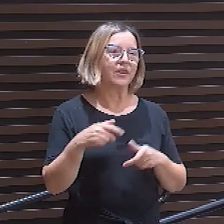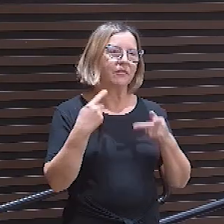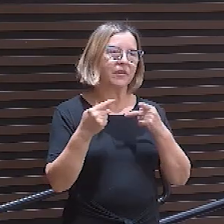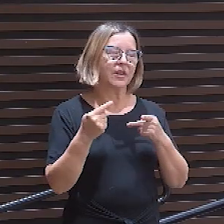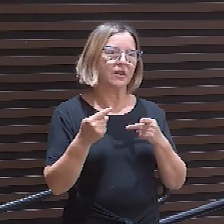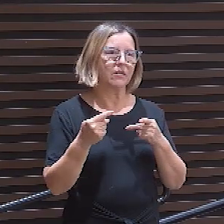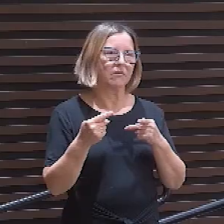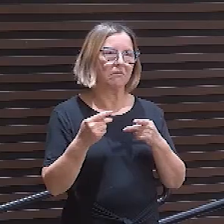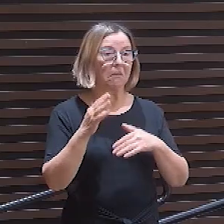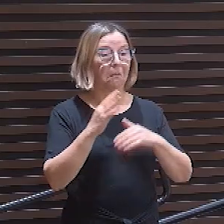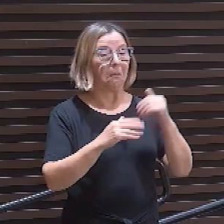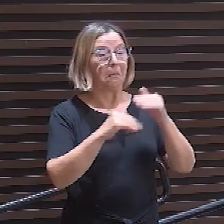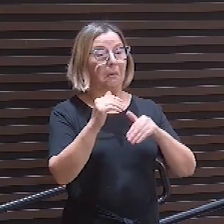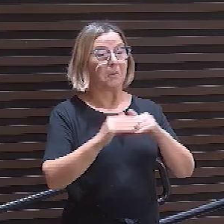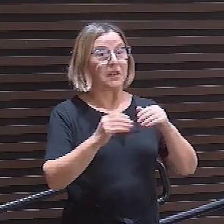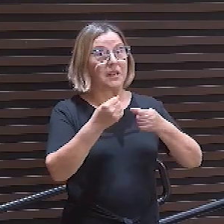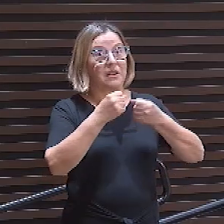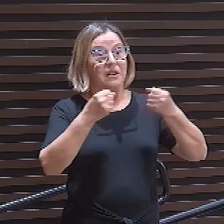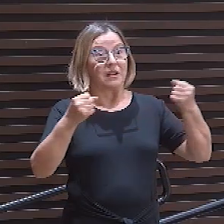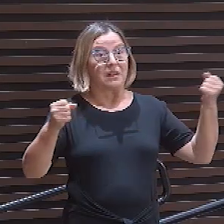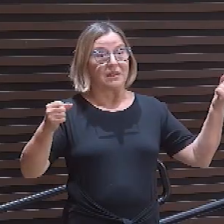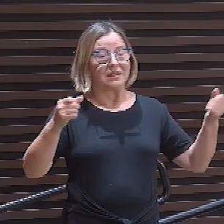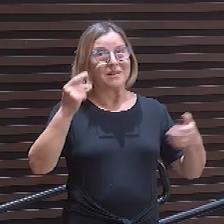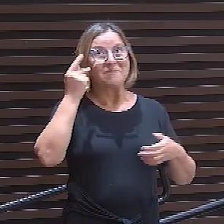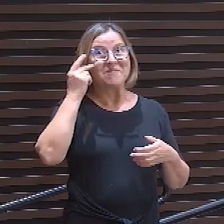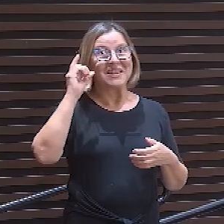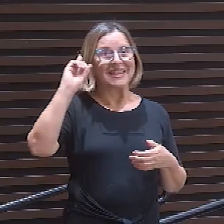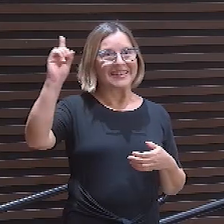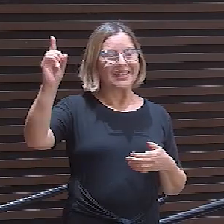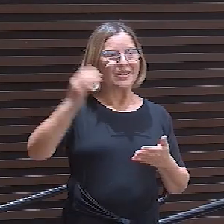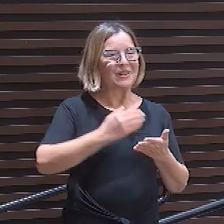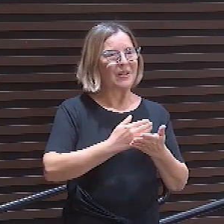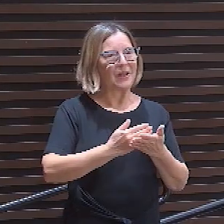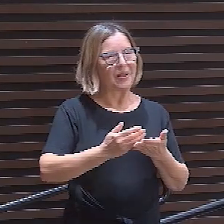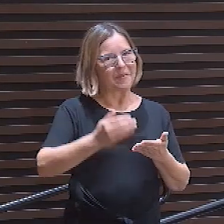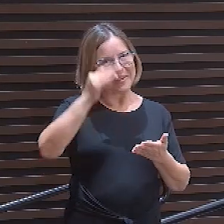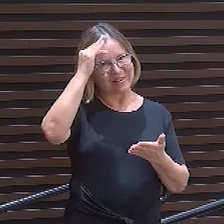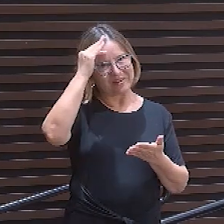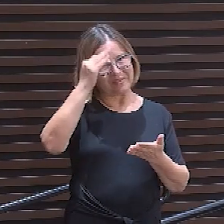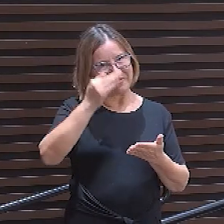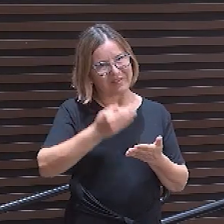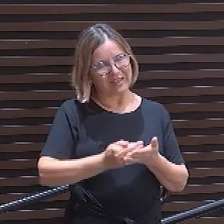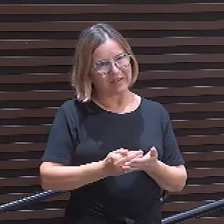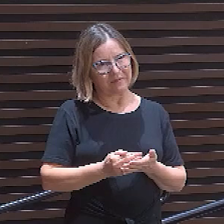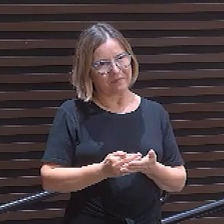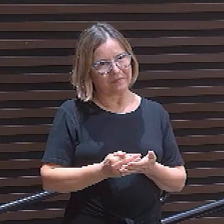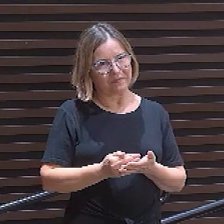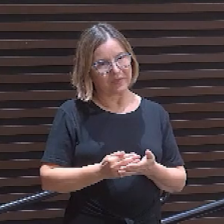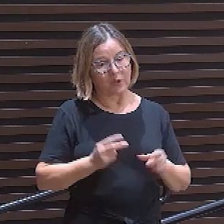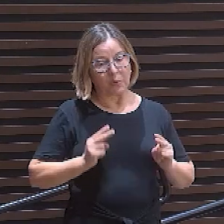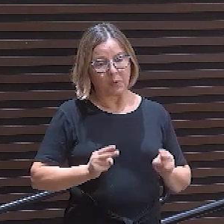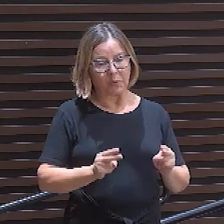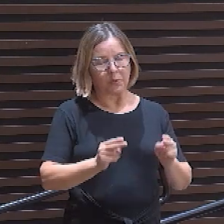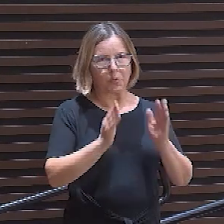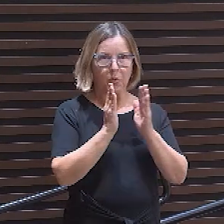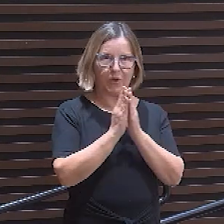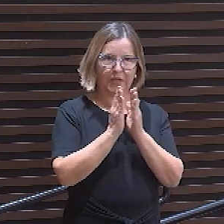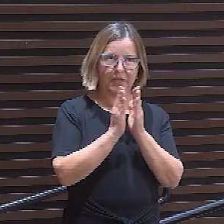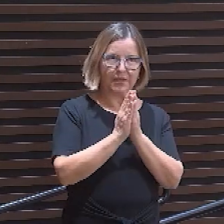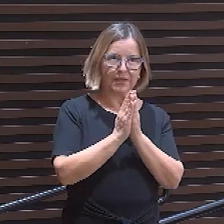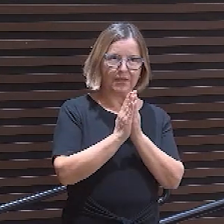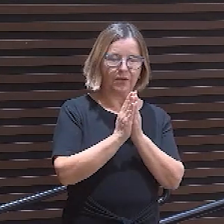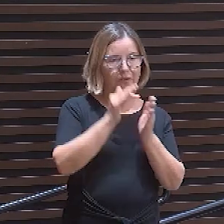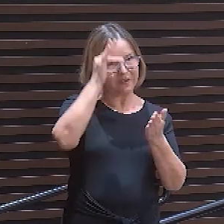obras grandes para Deus começam com fé, continuam com oração de